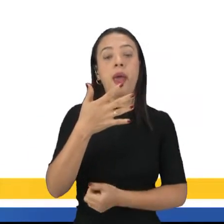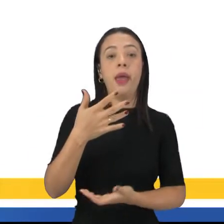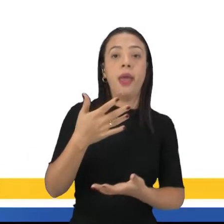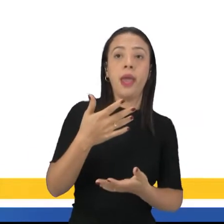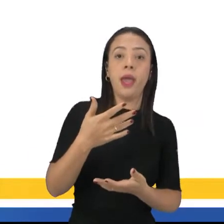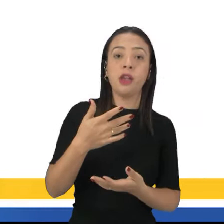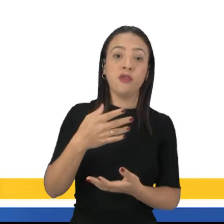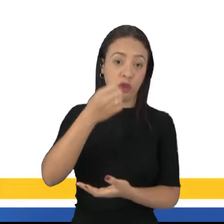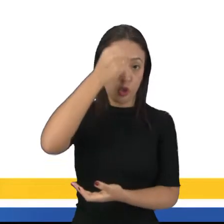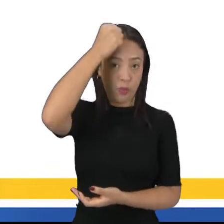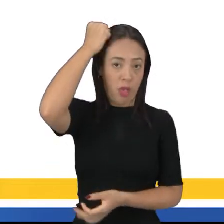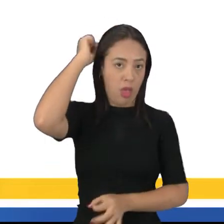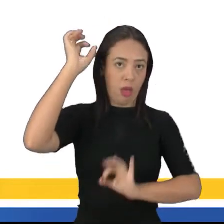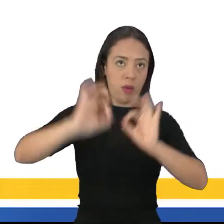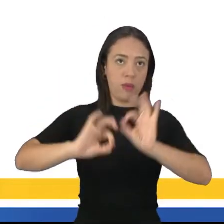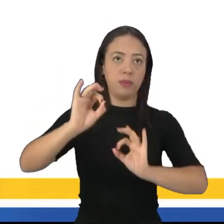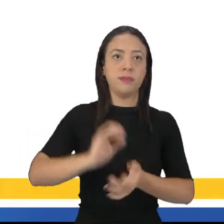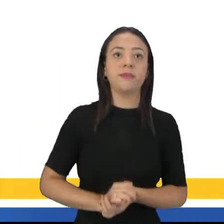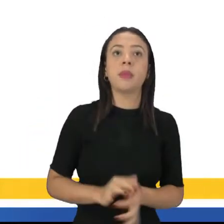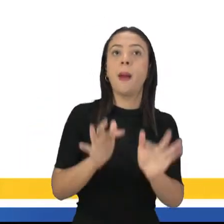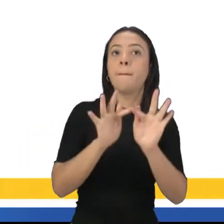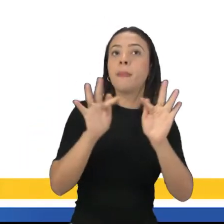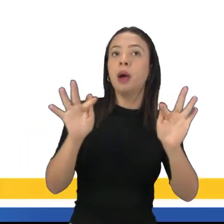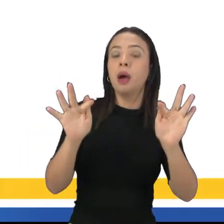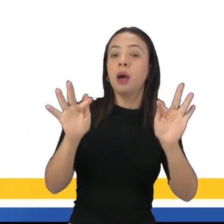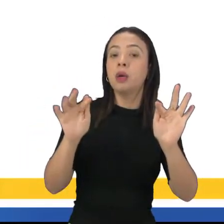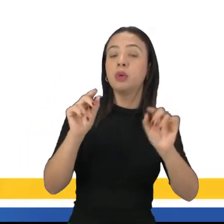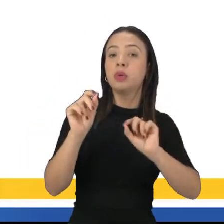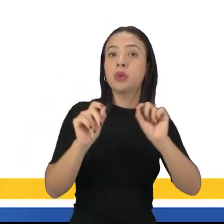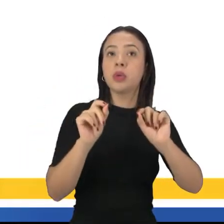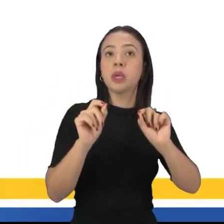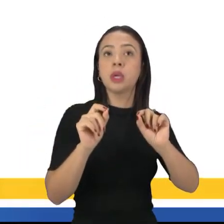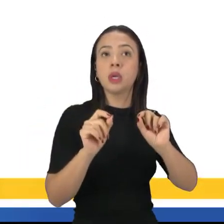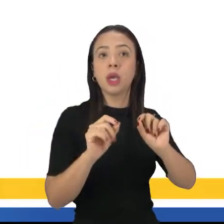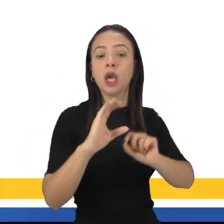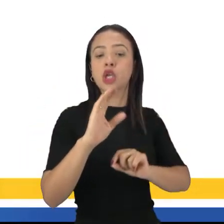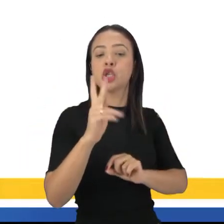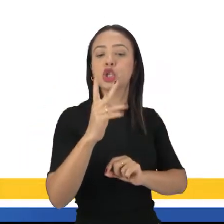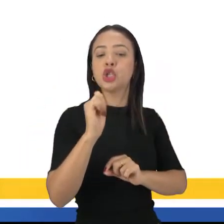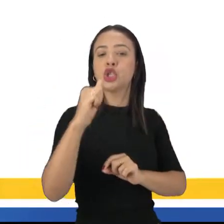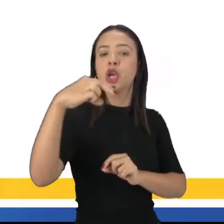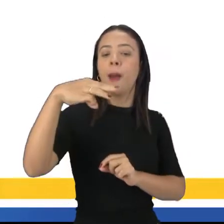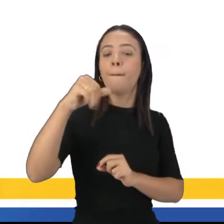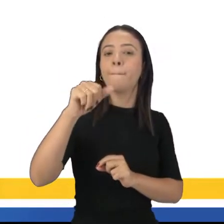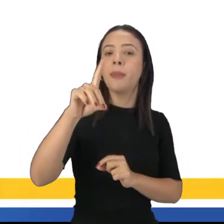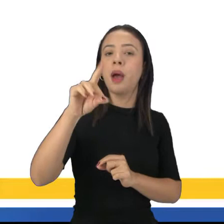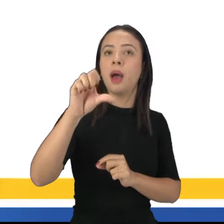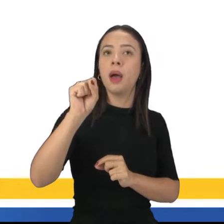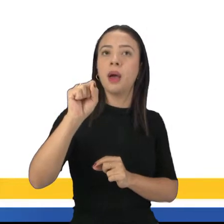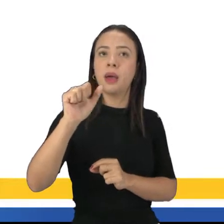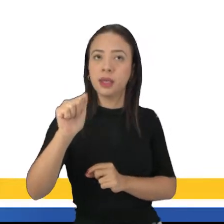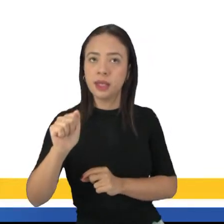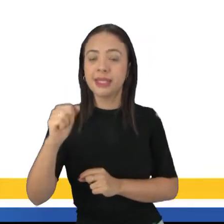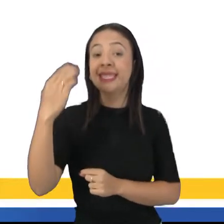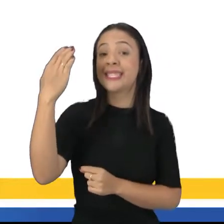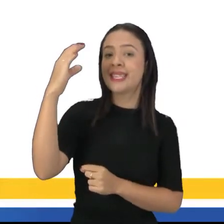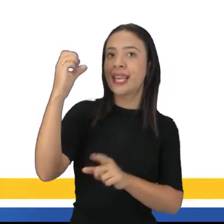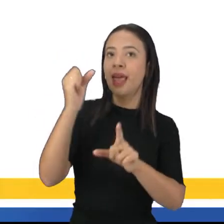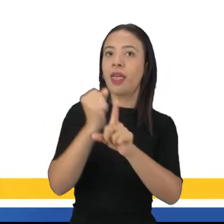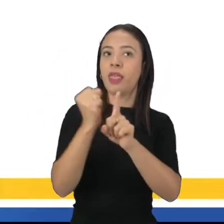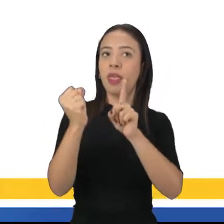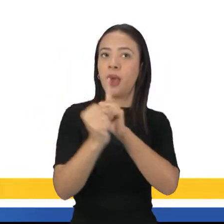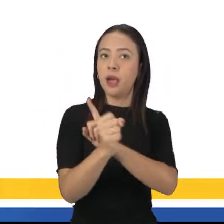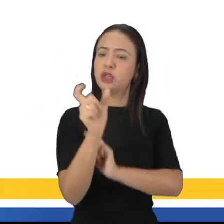pede. No trecho Chamadas Ciências Sociais, O emprego do termo